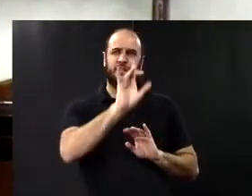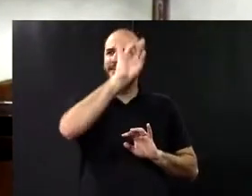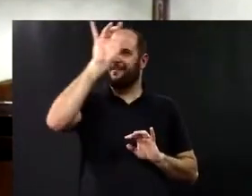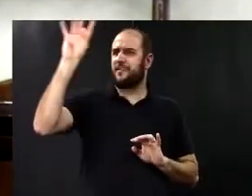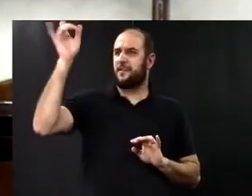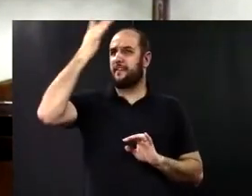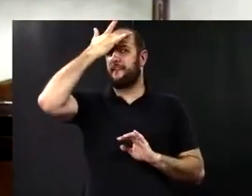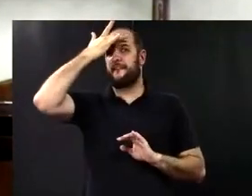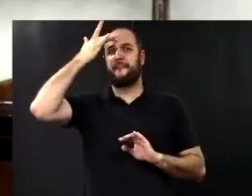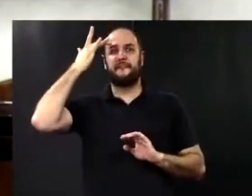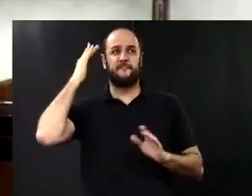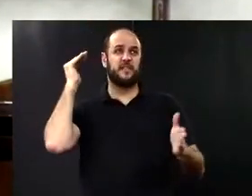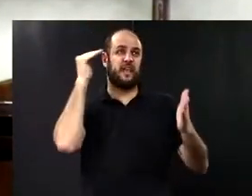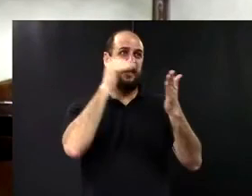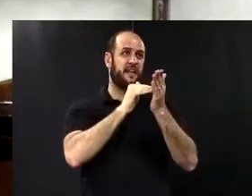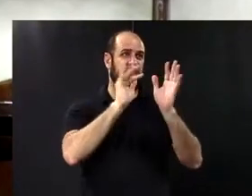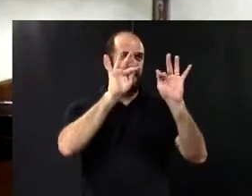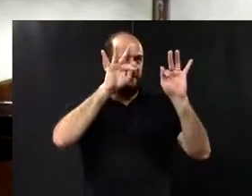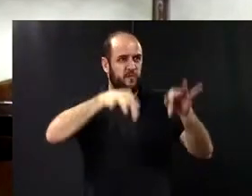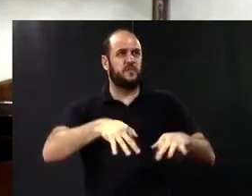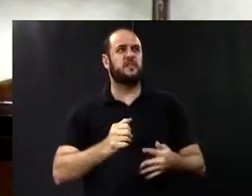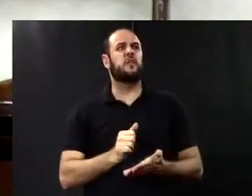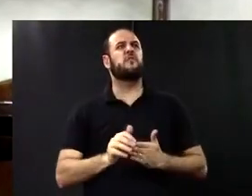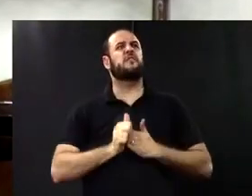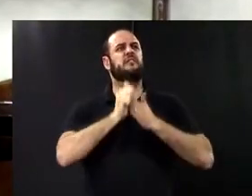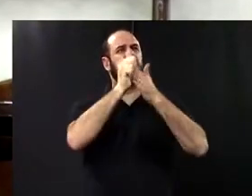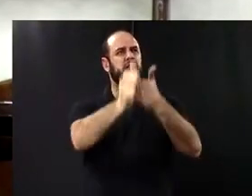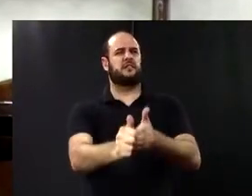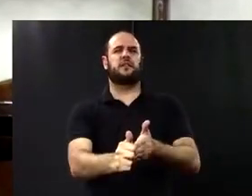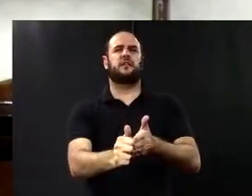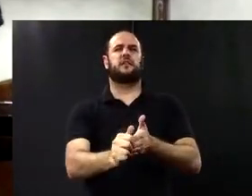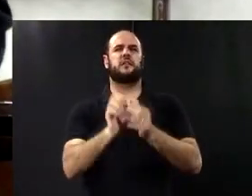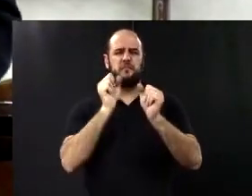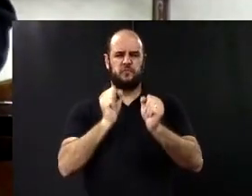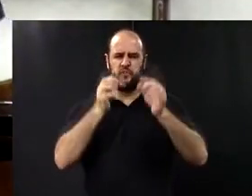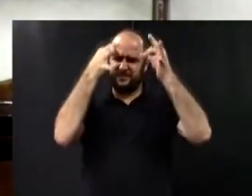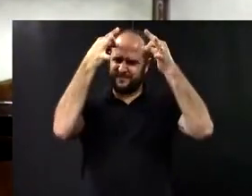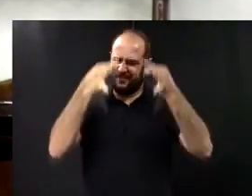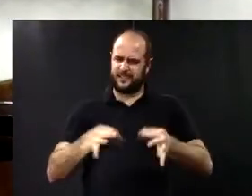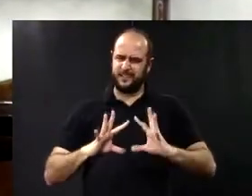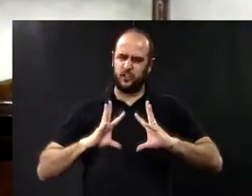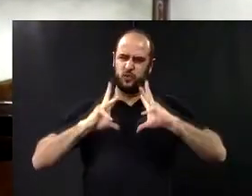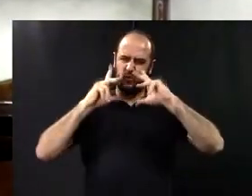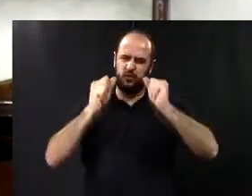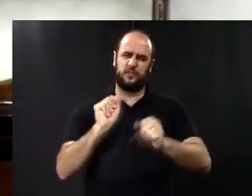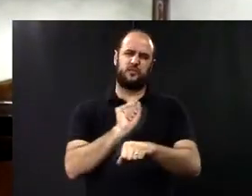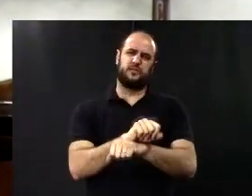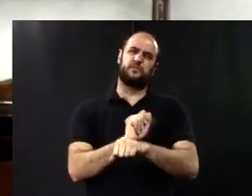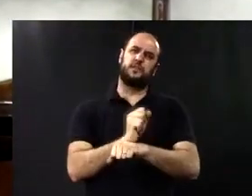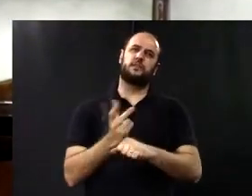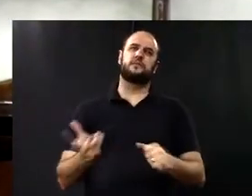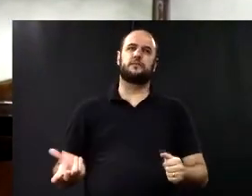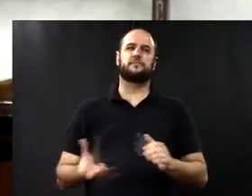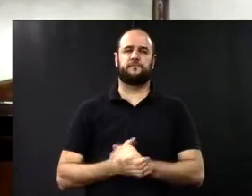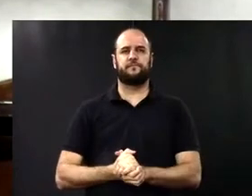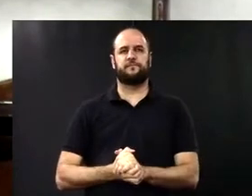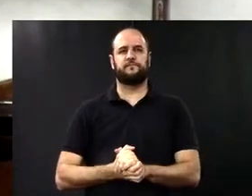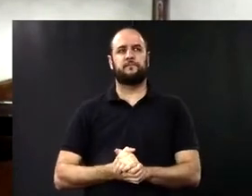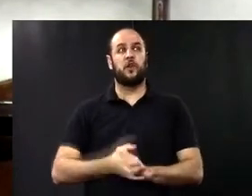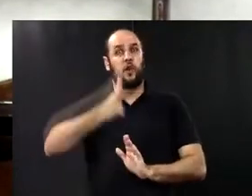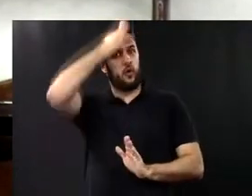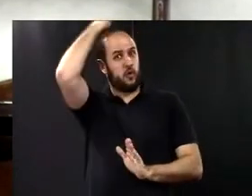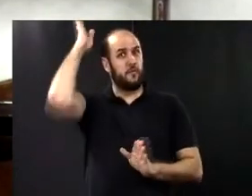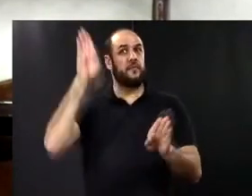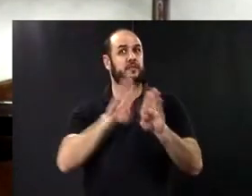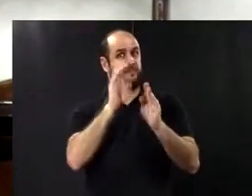mostrando até o fim a mesma diligência para a plena certeza da esperança. Lembramos também de Romanos capítulo